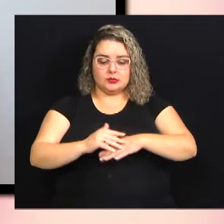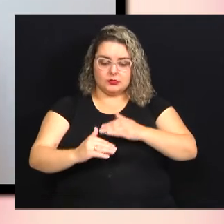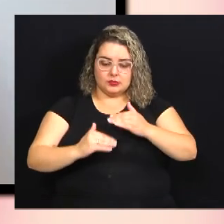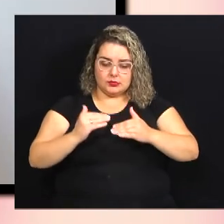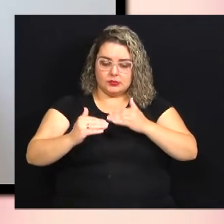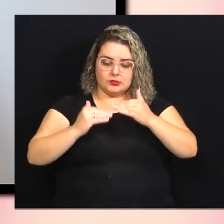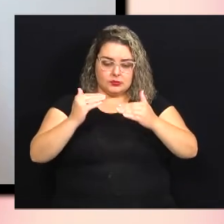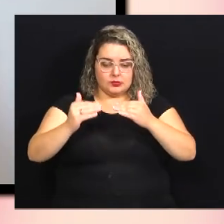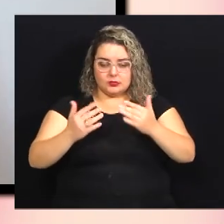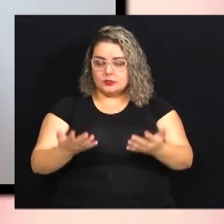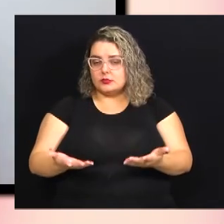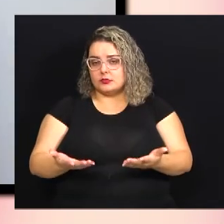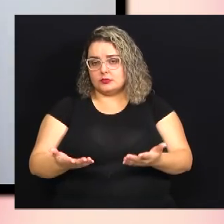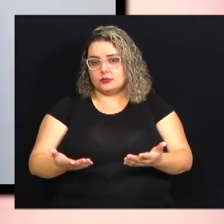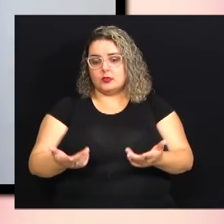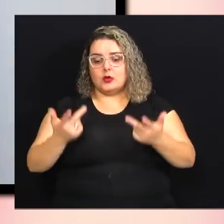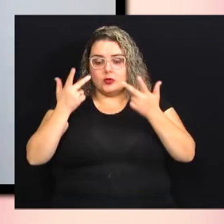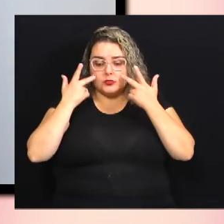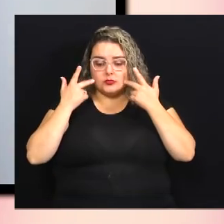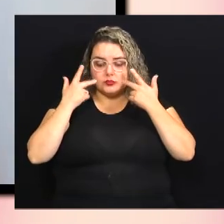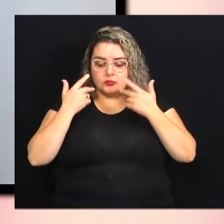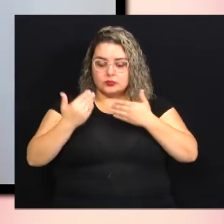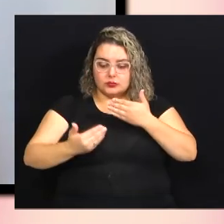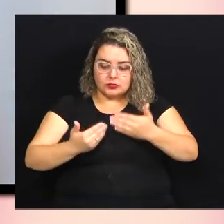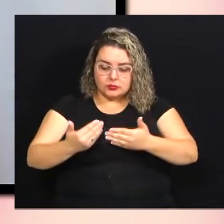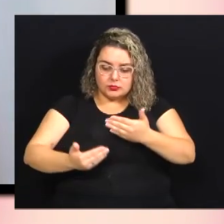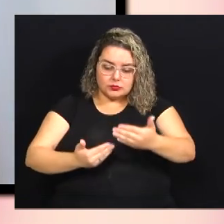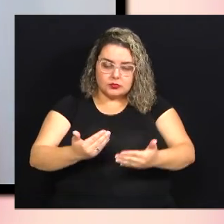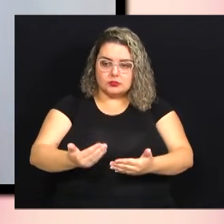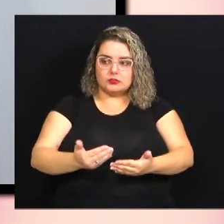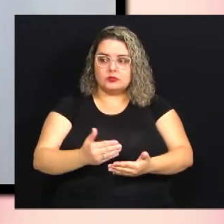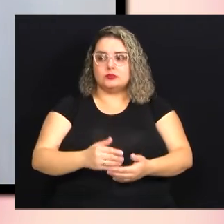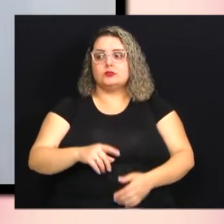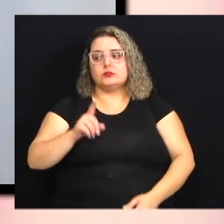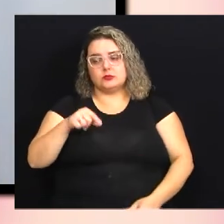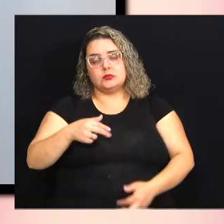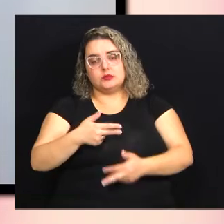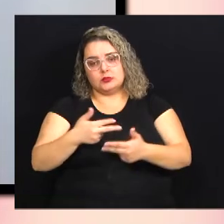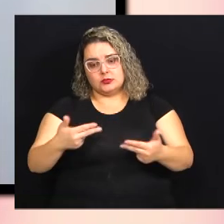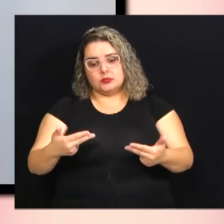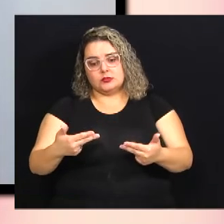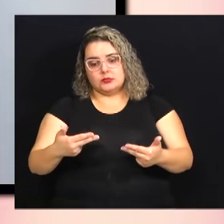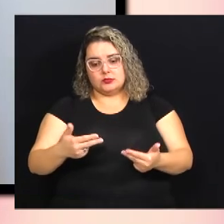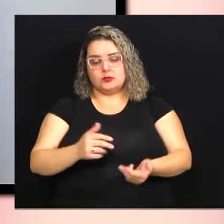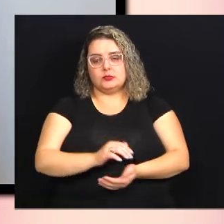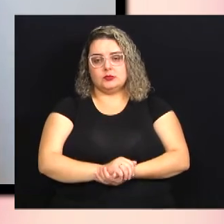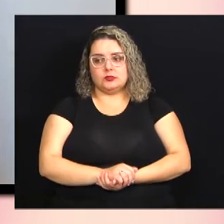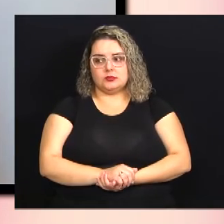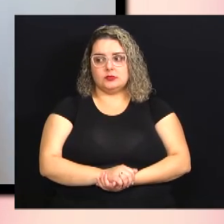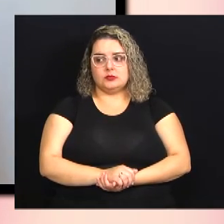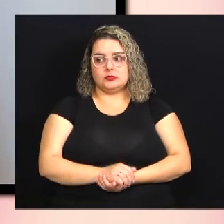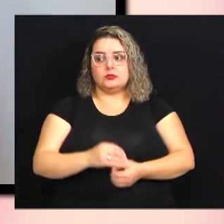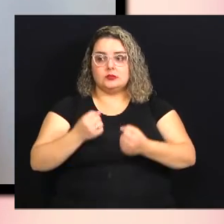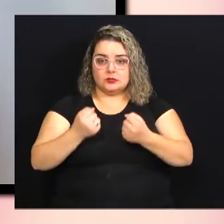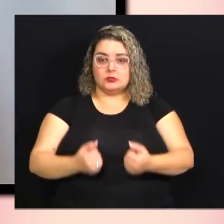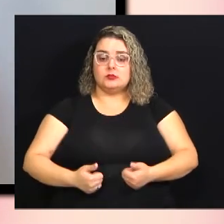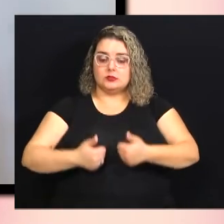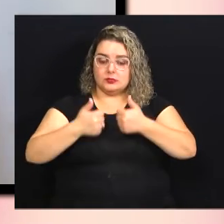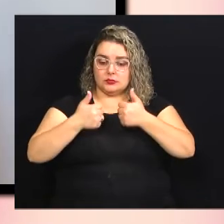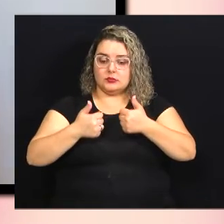evolua o mais dentro da normalidade, né? São fatores que vão